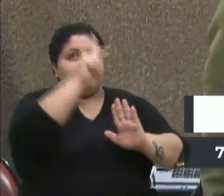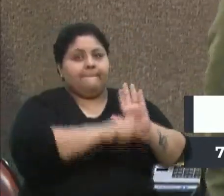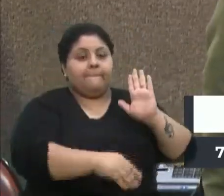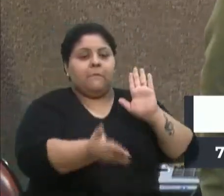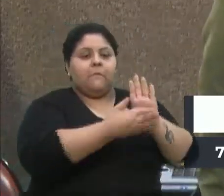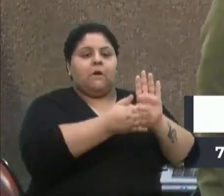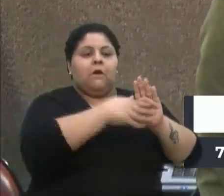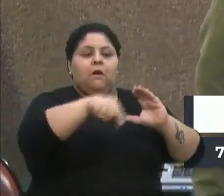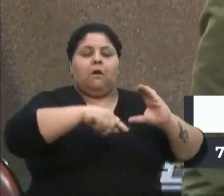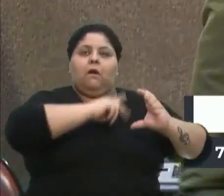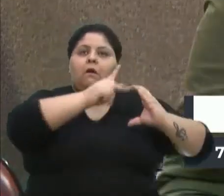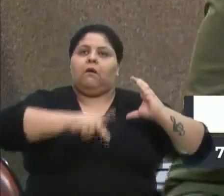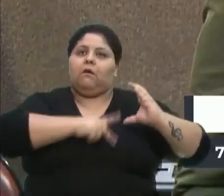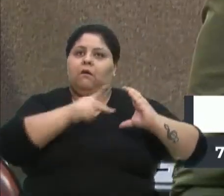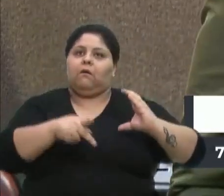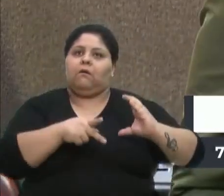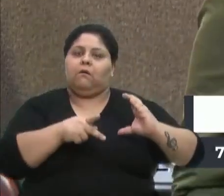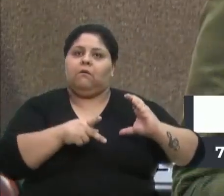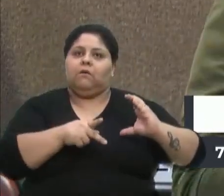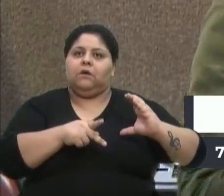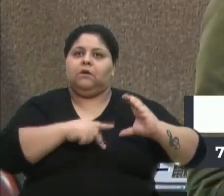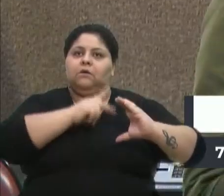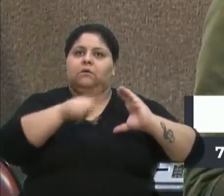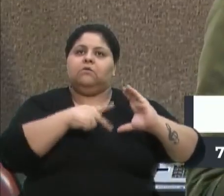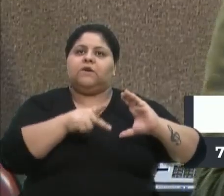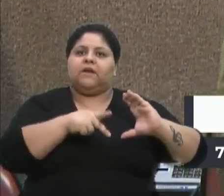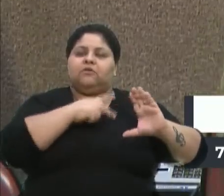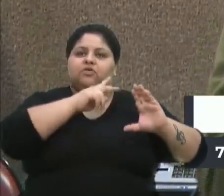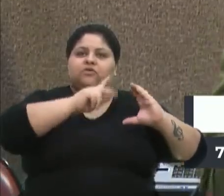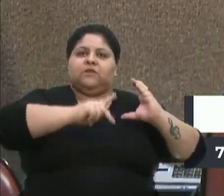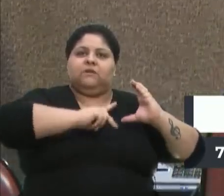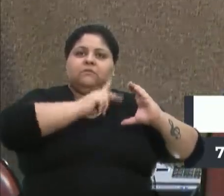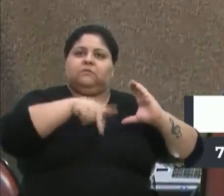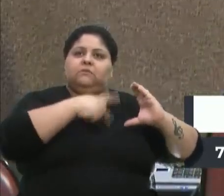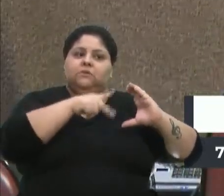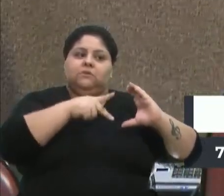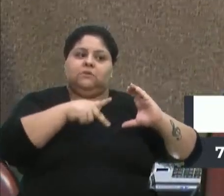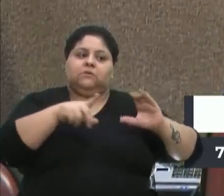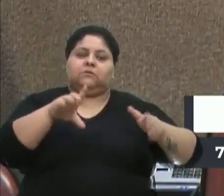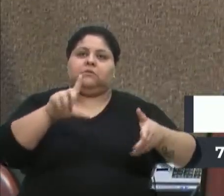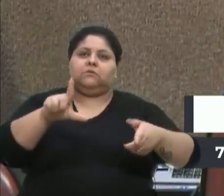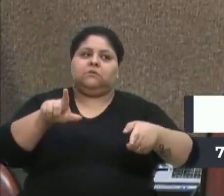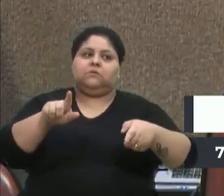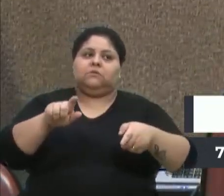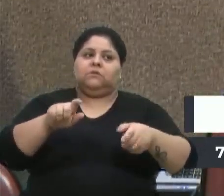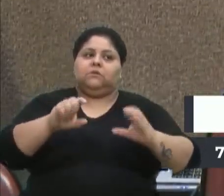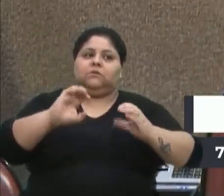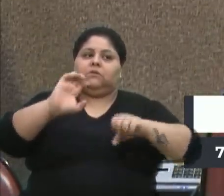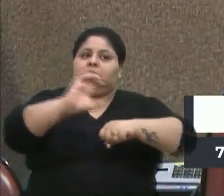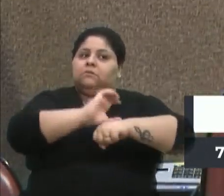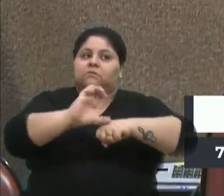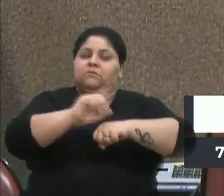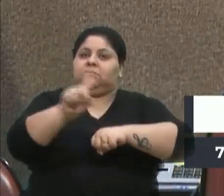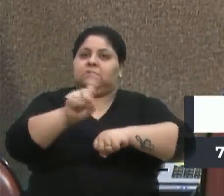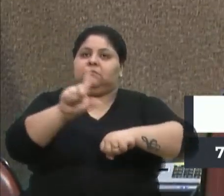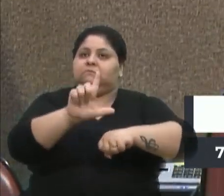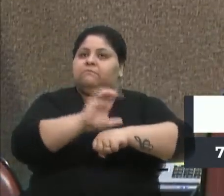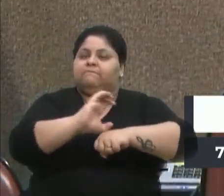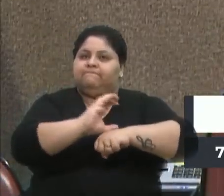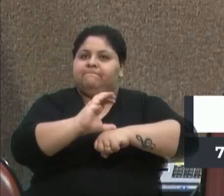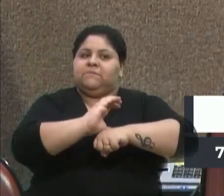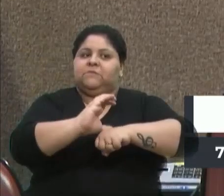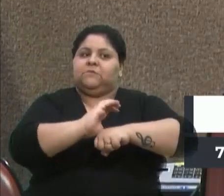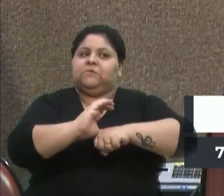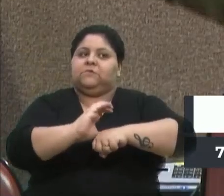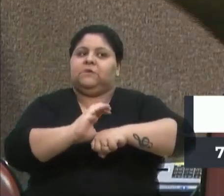Câmara de Vereadores, era inconstitucional. O que eu fiz? Peguei a minha ideia, sentei lá, fiz várias reuniões,